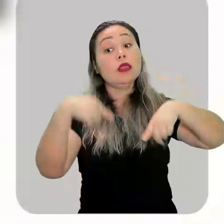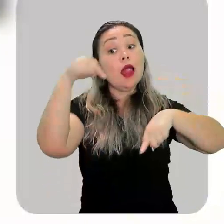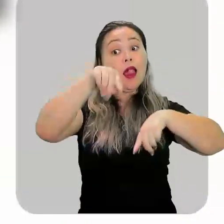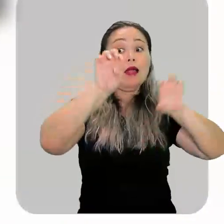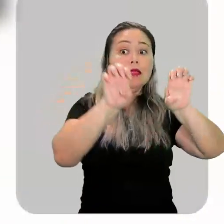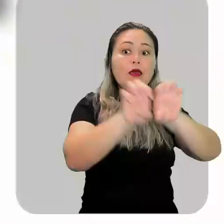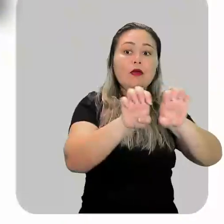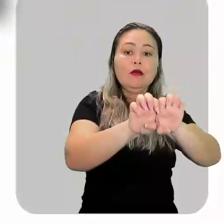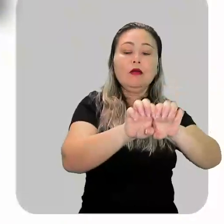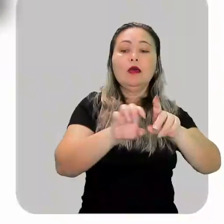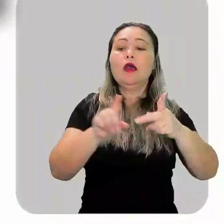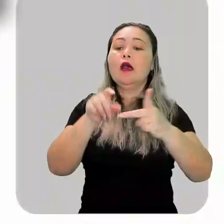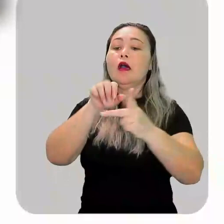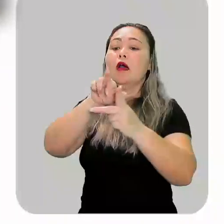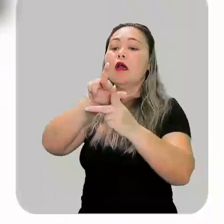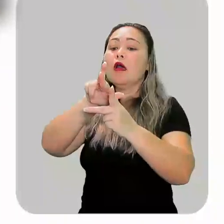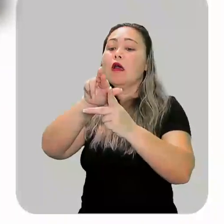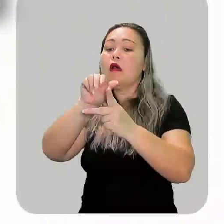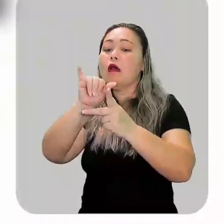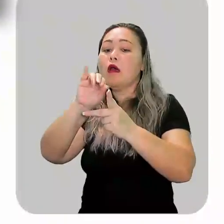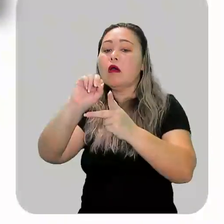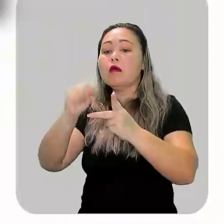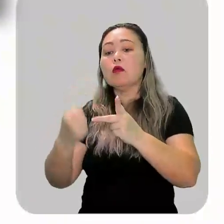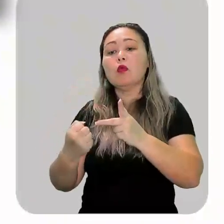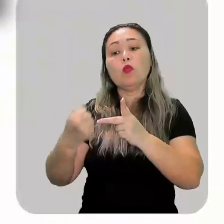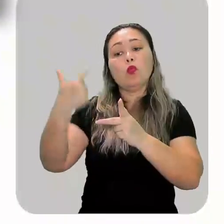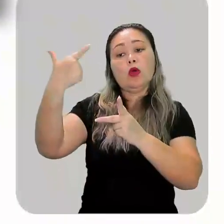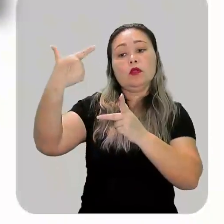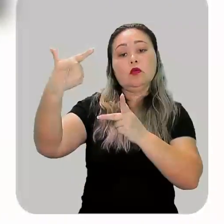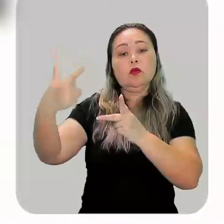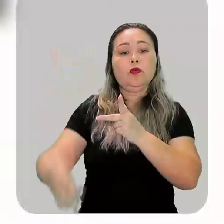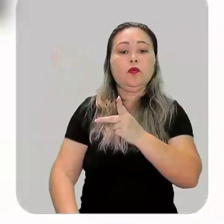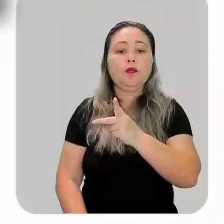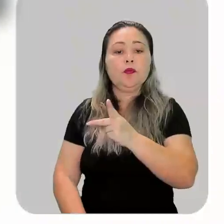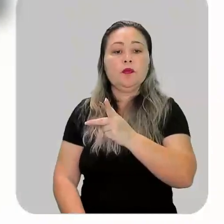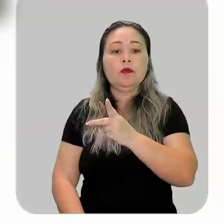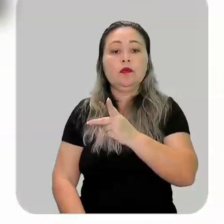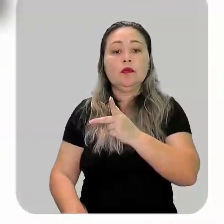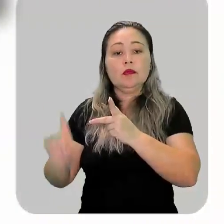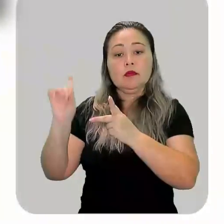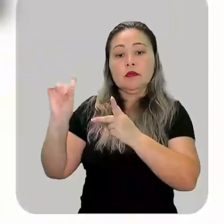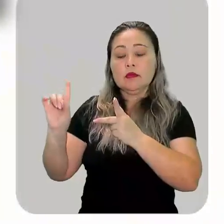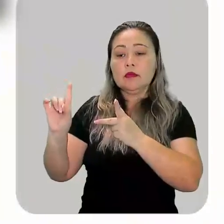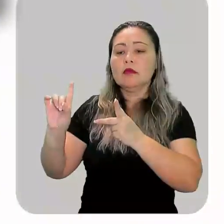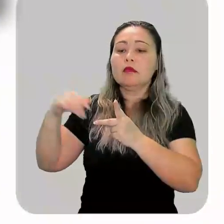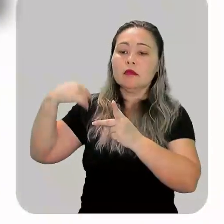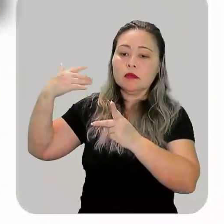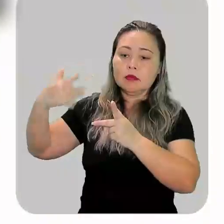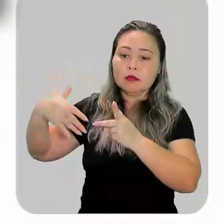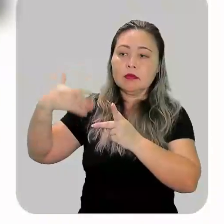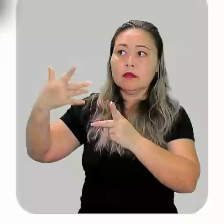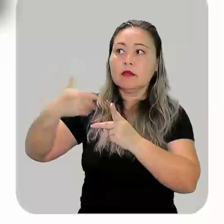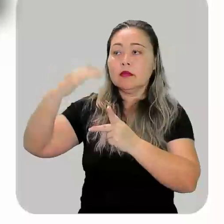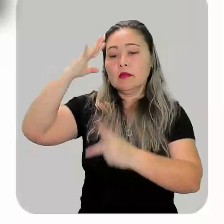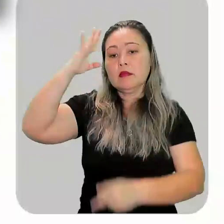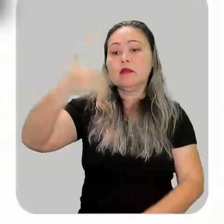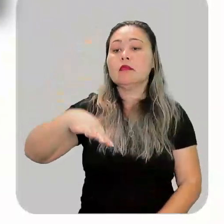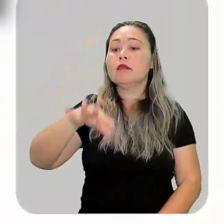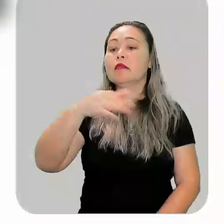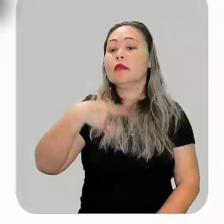equação. E o nosso raio já está aqui elevado ao quadrado. Isso aí vem do teorema